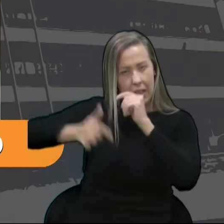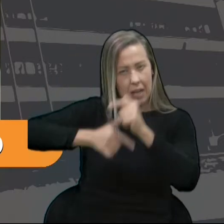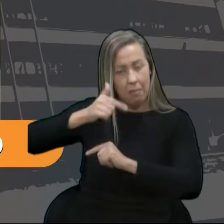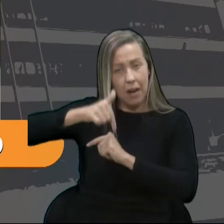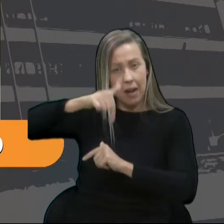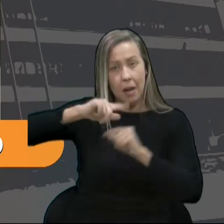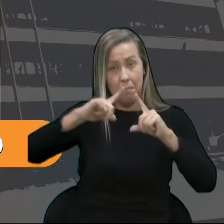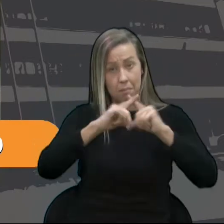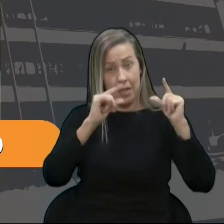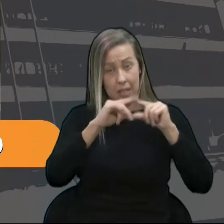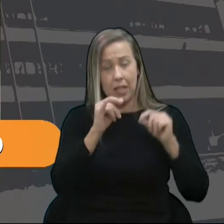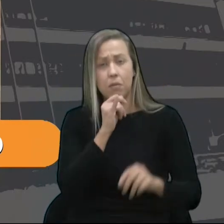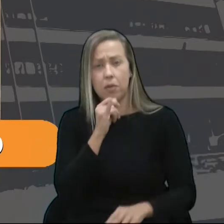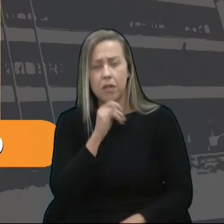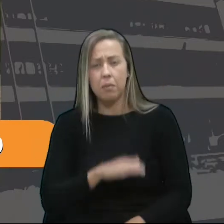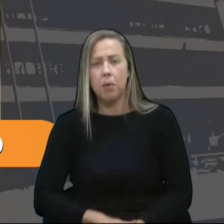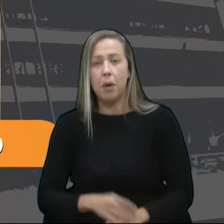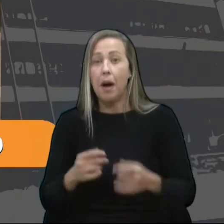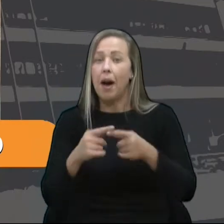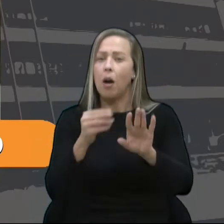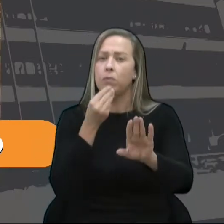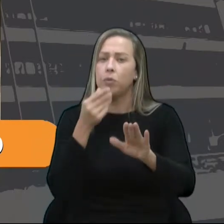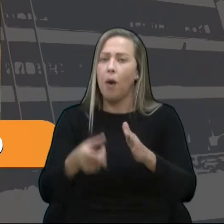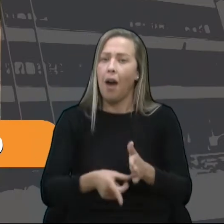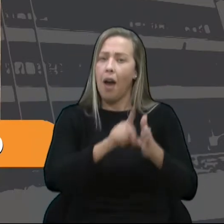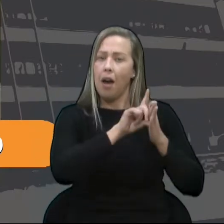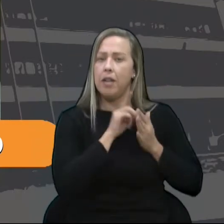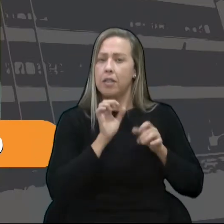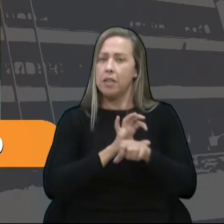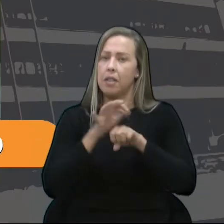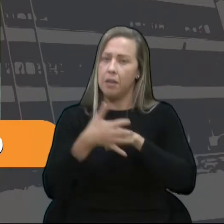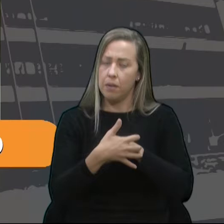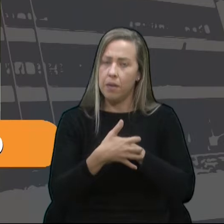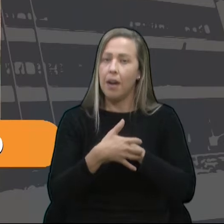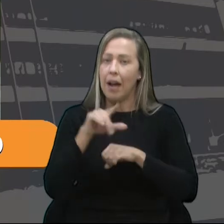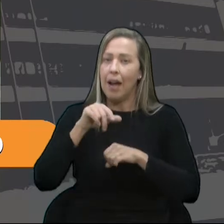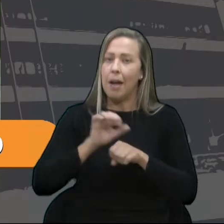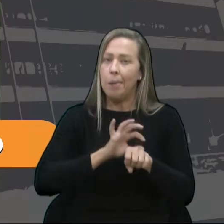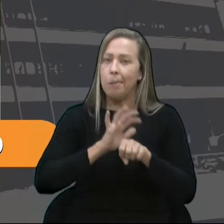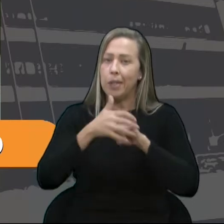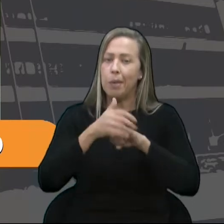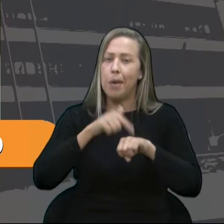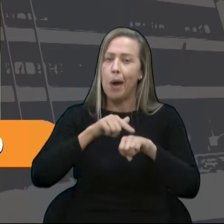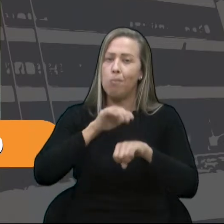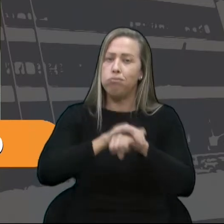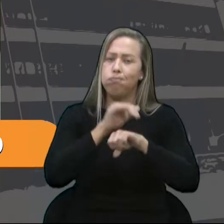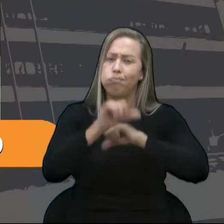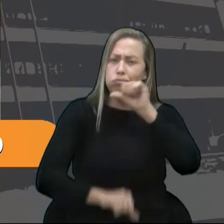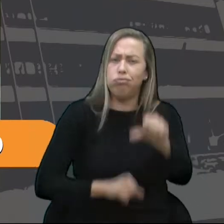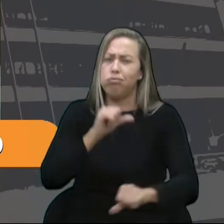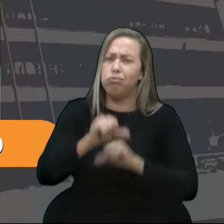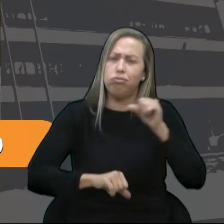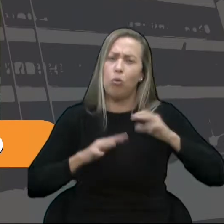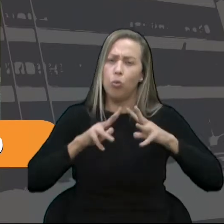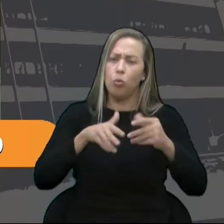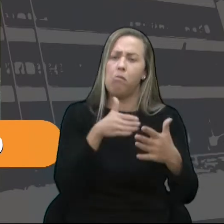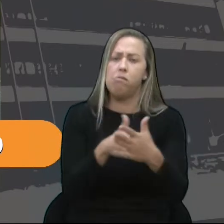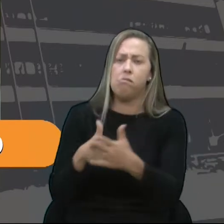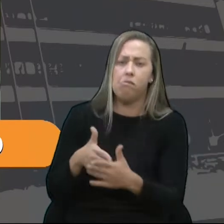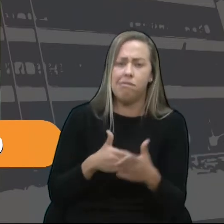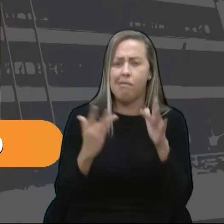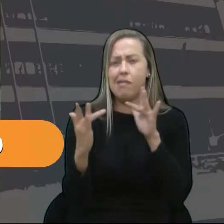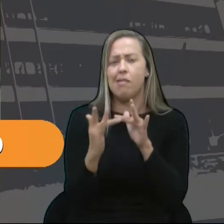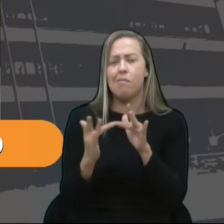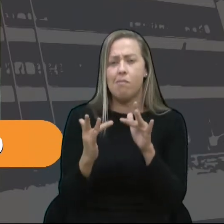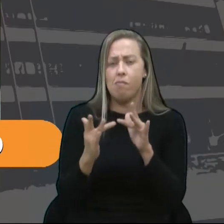Brasília, mais antes da pandemia, né? A pandemia transformou tudo, tornou tudo mais difícil esse contato,